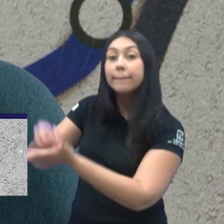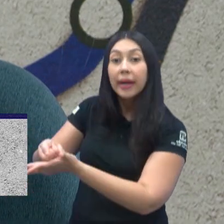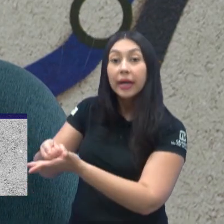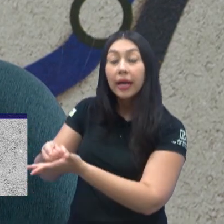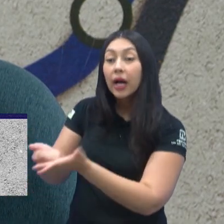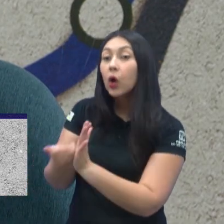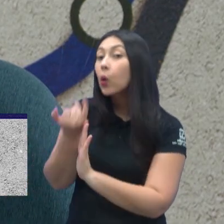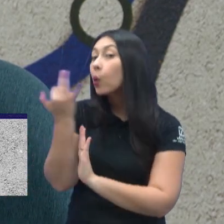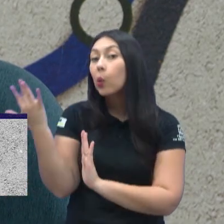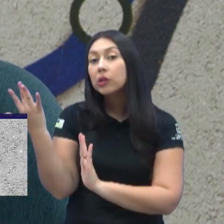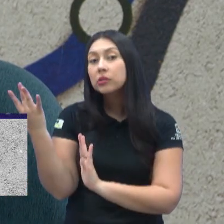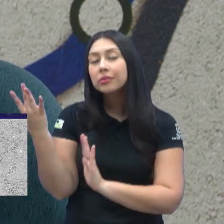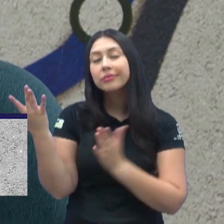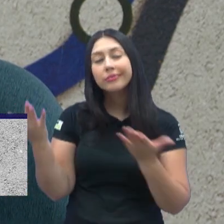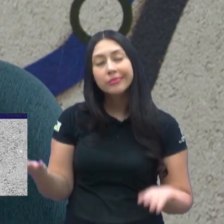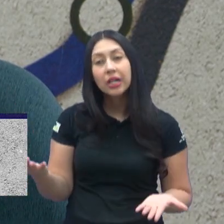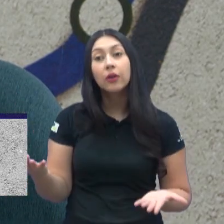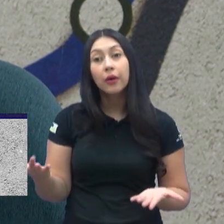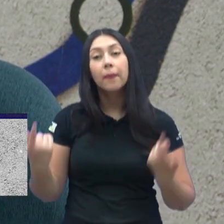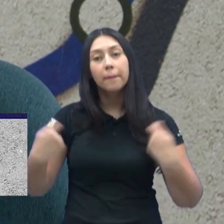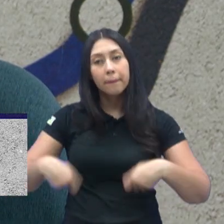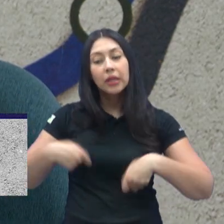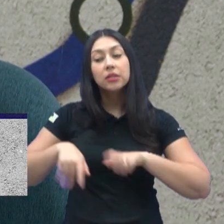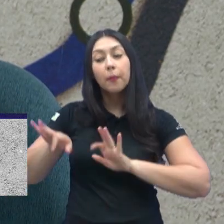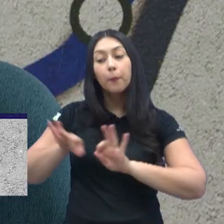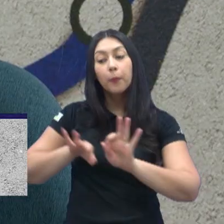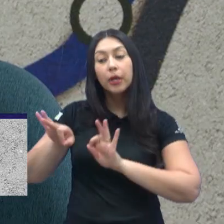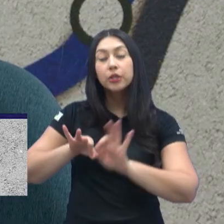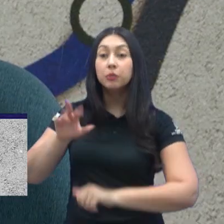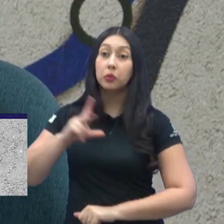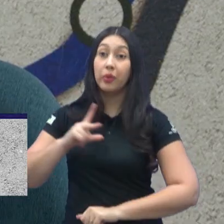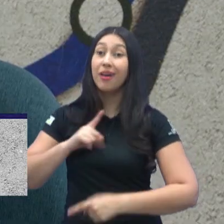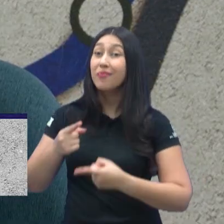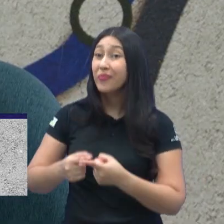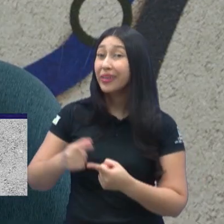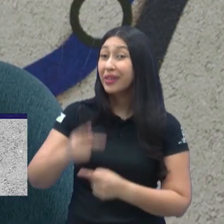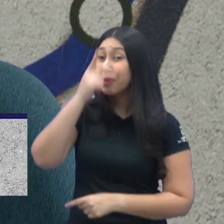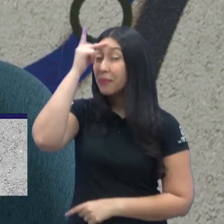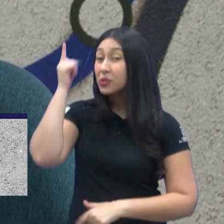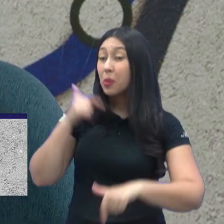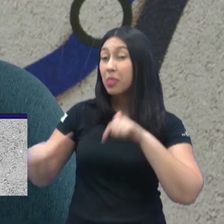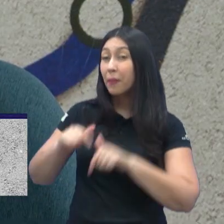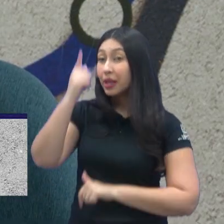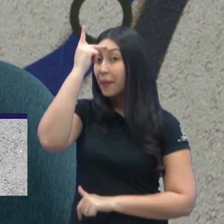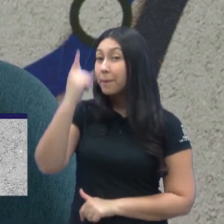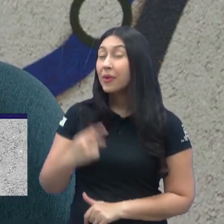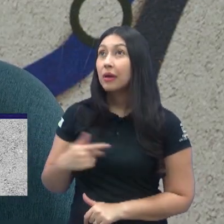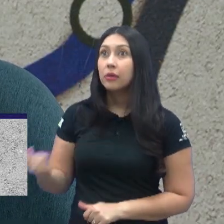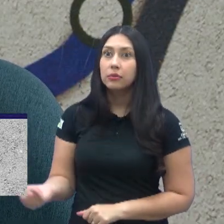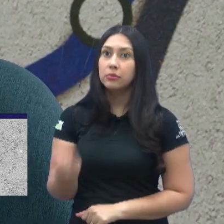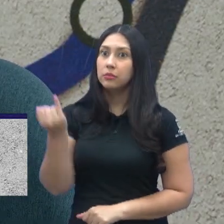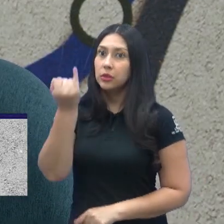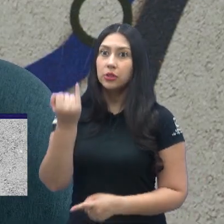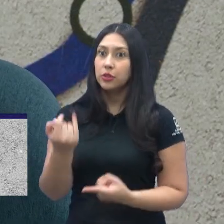valor. Eu volto a dizer sobre o planejamento previdenciário, porque para o autônomo, eu acho que é ainda mais essencial, né? Porque ele